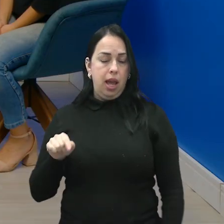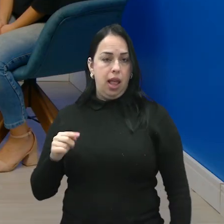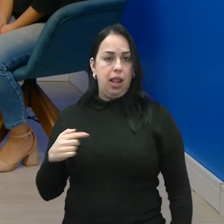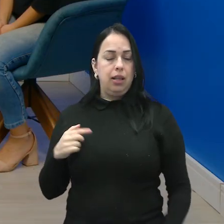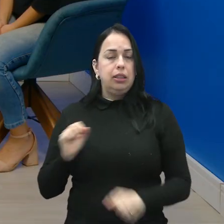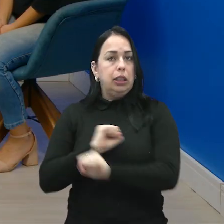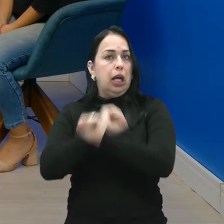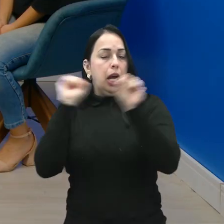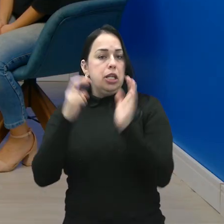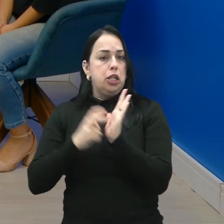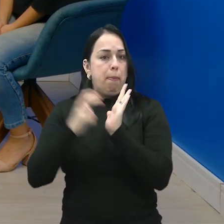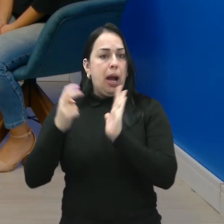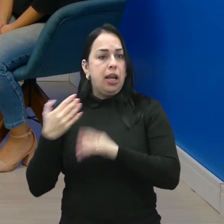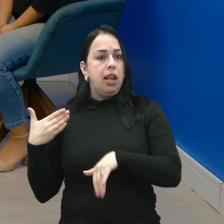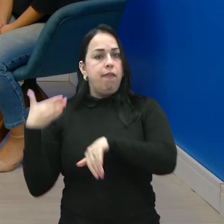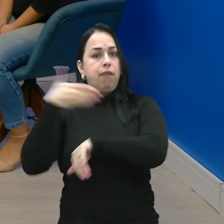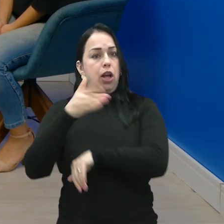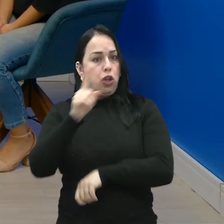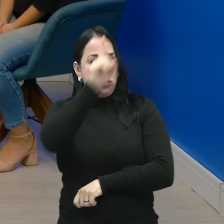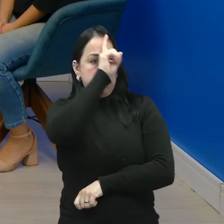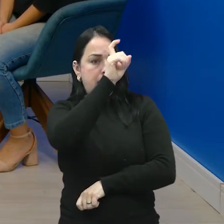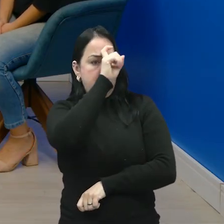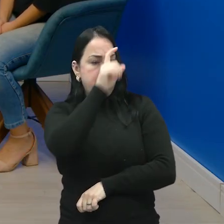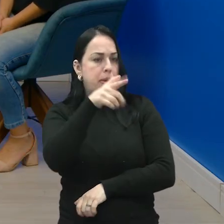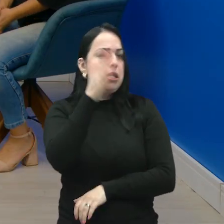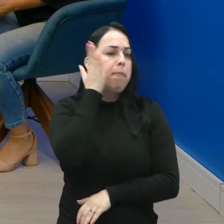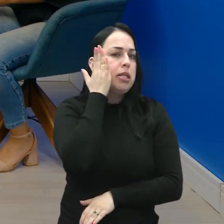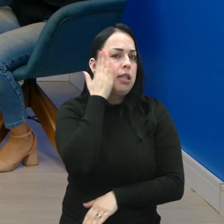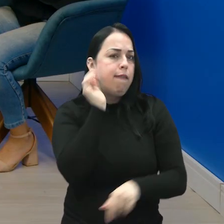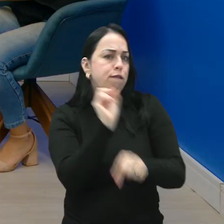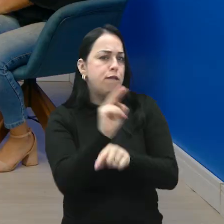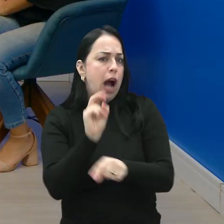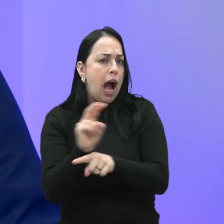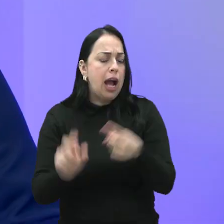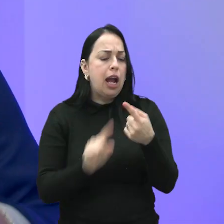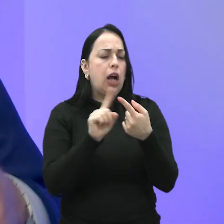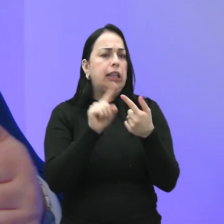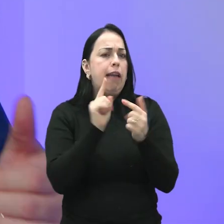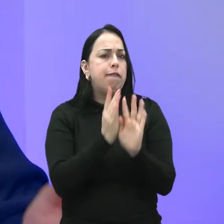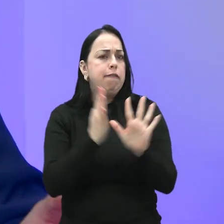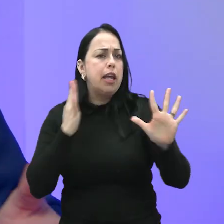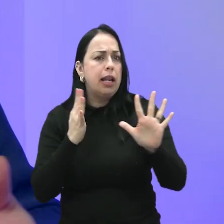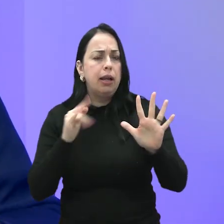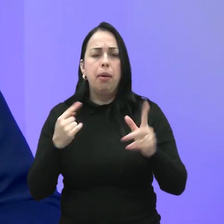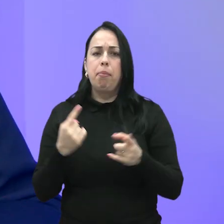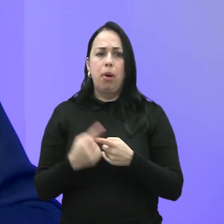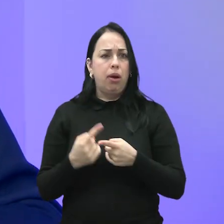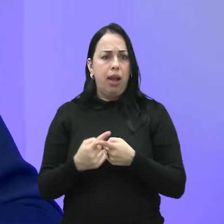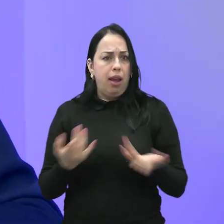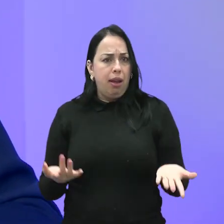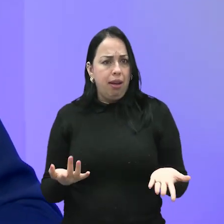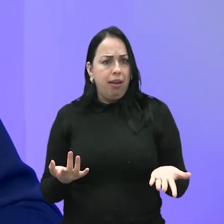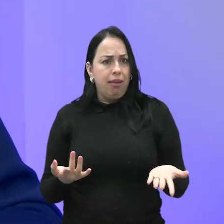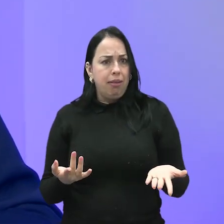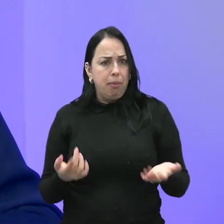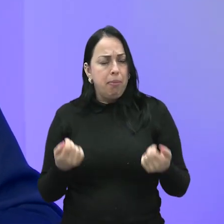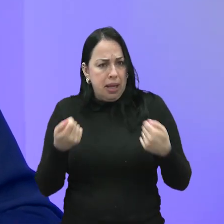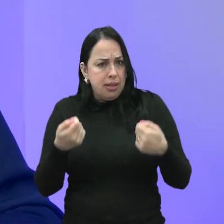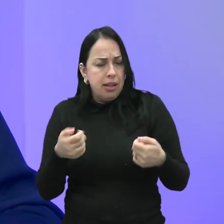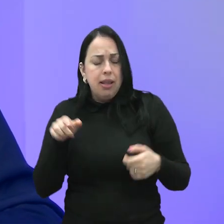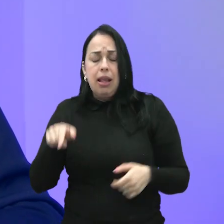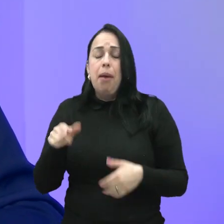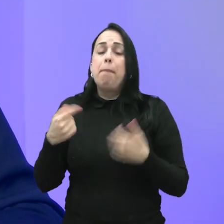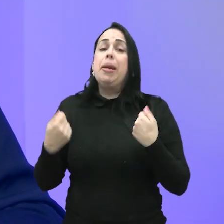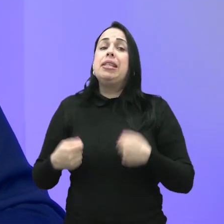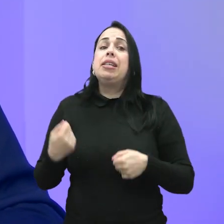vereador não pode levantar de manhã e ir ao hospital para ver se tem vaga ou se tem fila, porque ele precisa ter um